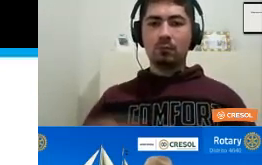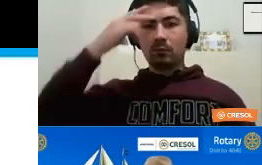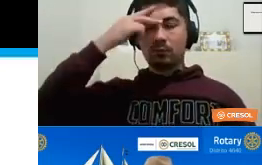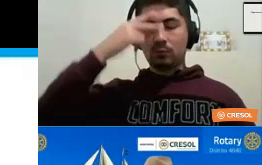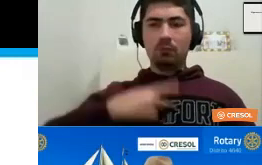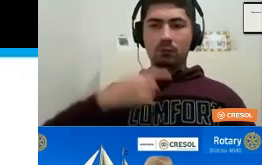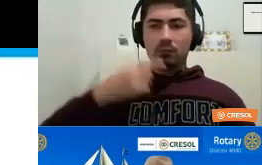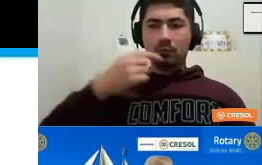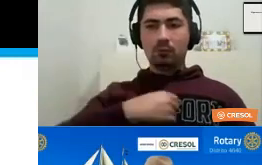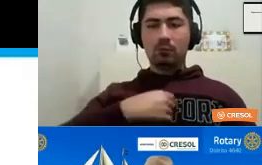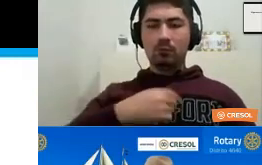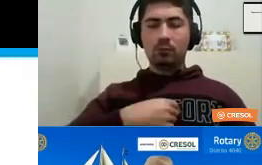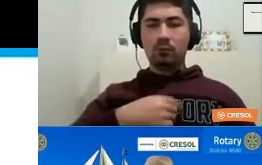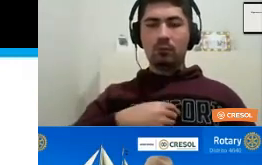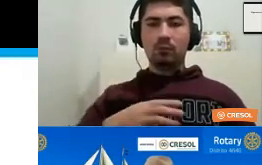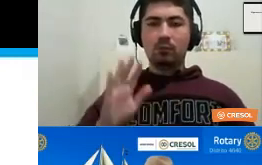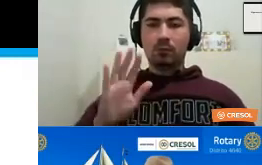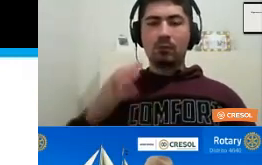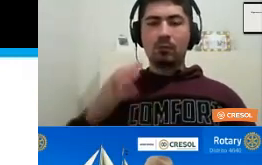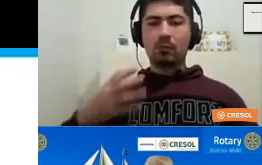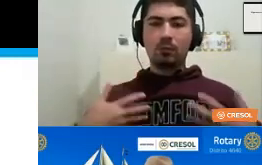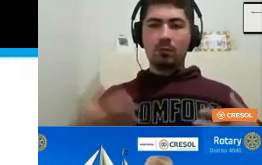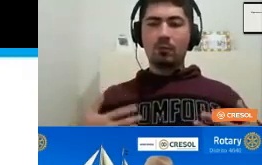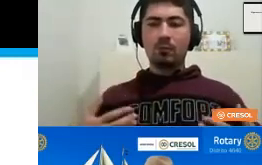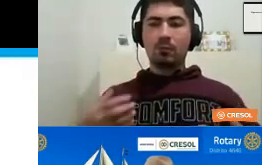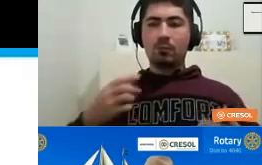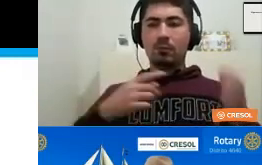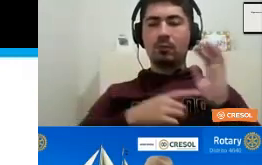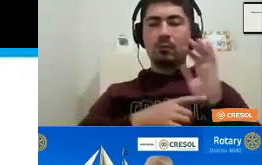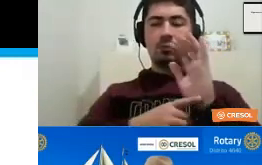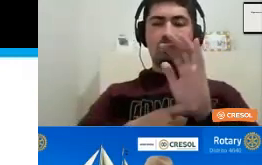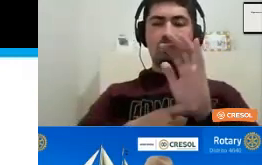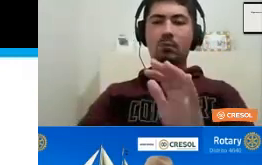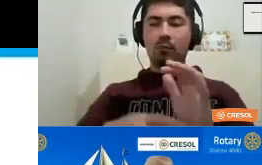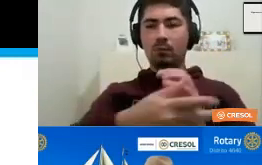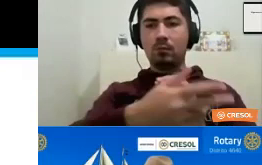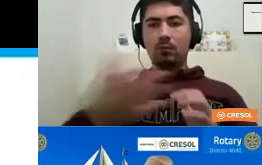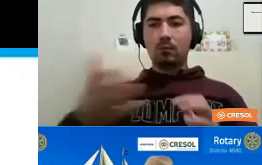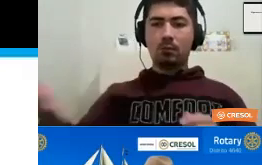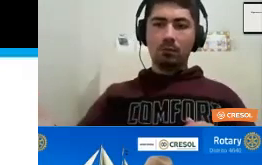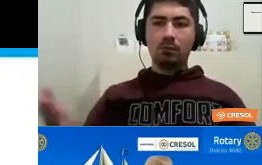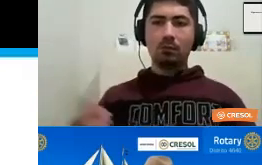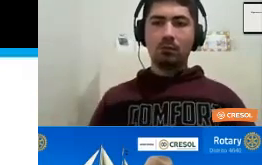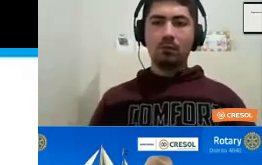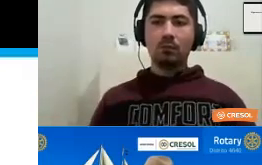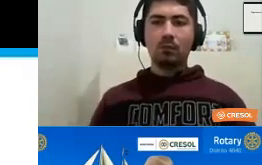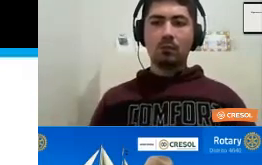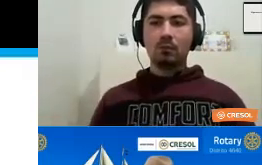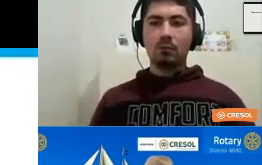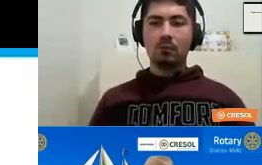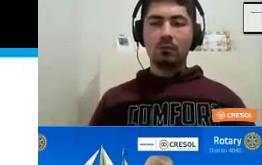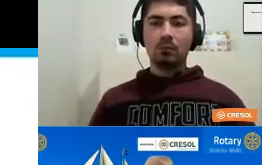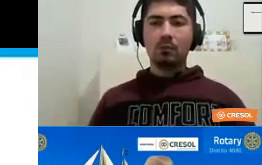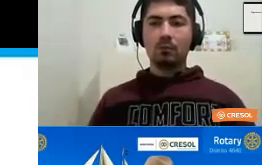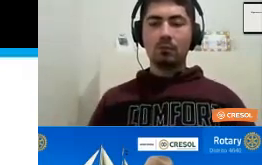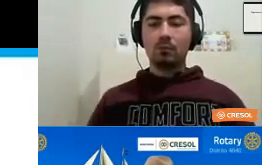pensando em nós, mas na alegria que nós sentiremos ao ajudar os outros. Esse dizer é do fundador